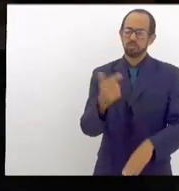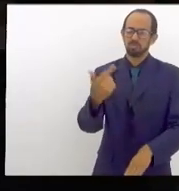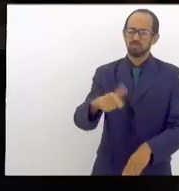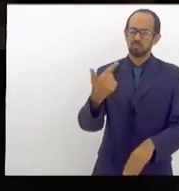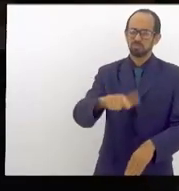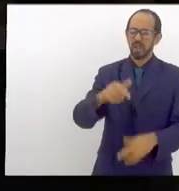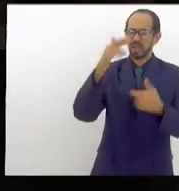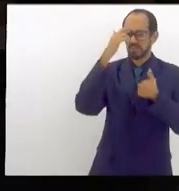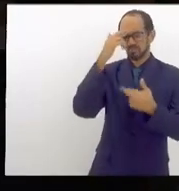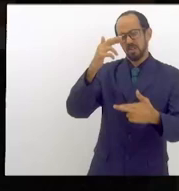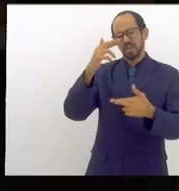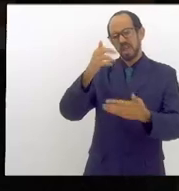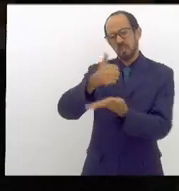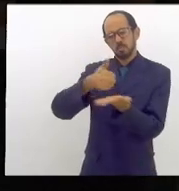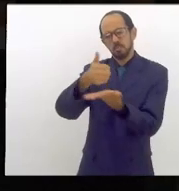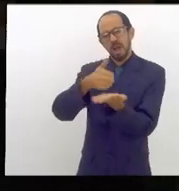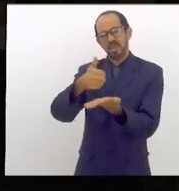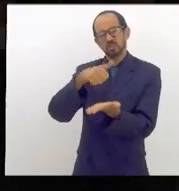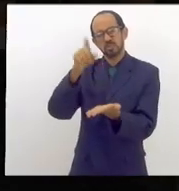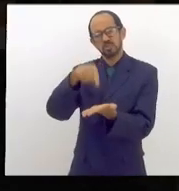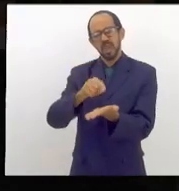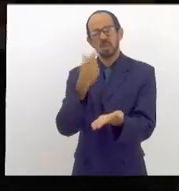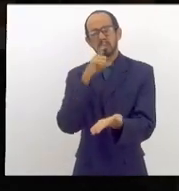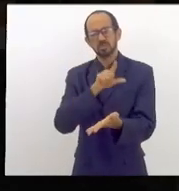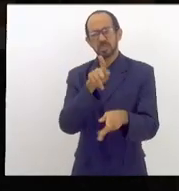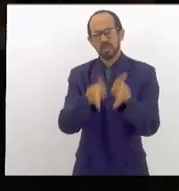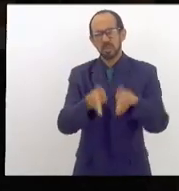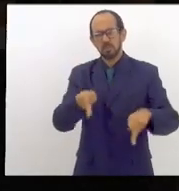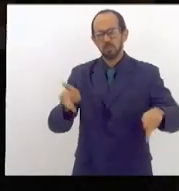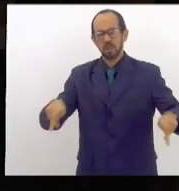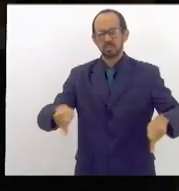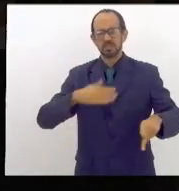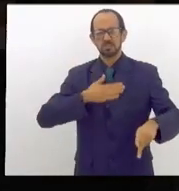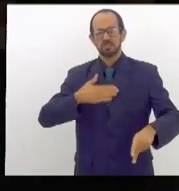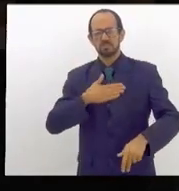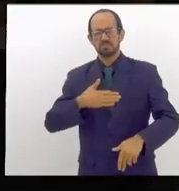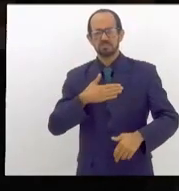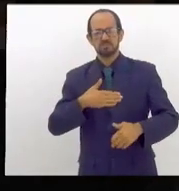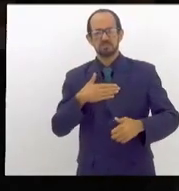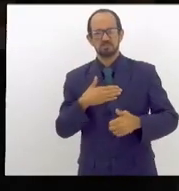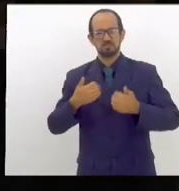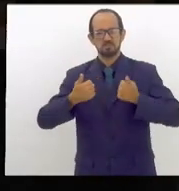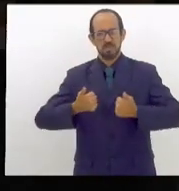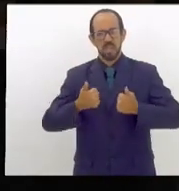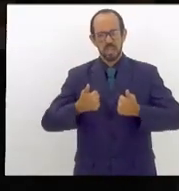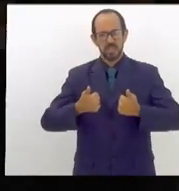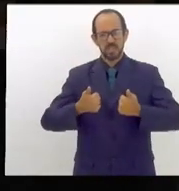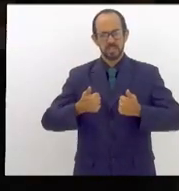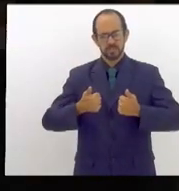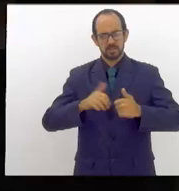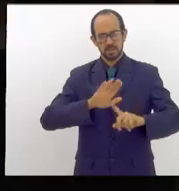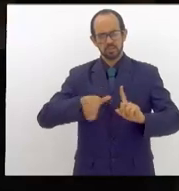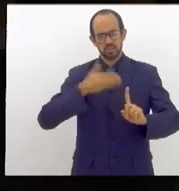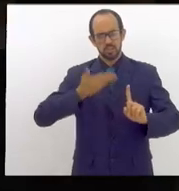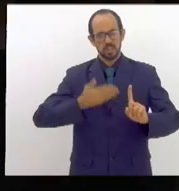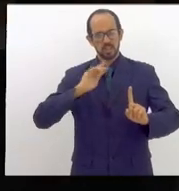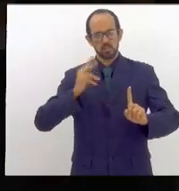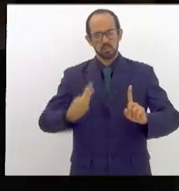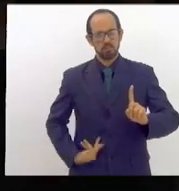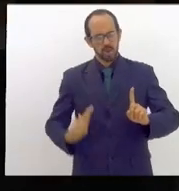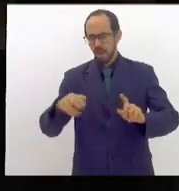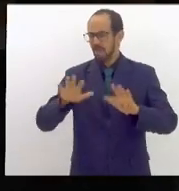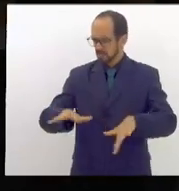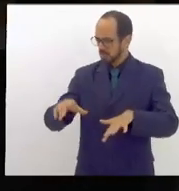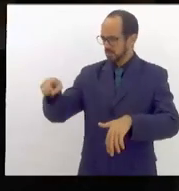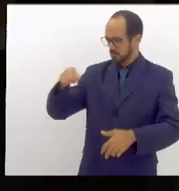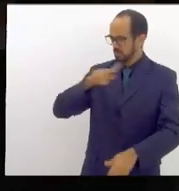dever de casa quer garantir a integridade da população do estado do Rio de Janeiro e a dignidade humana é isso senhor presidente é